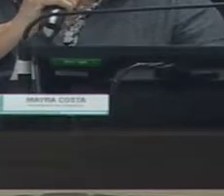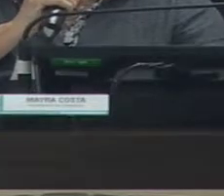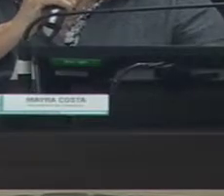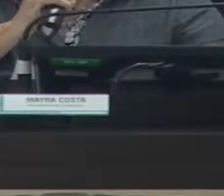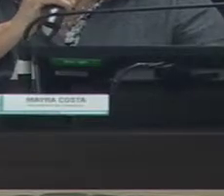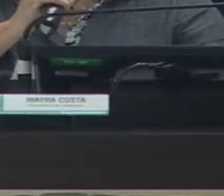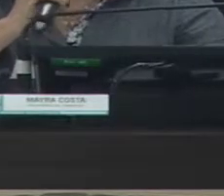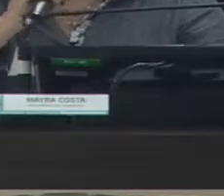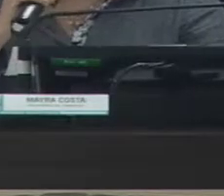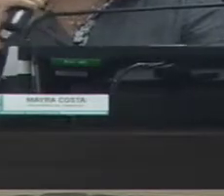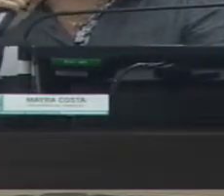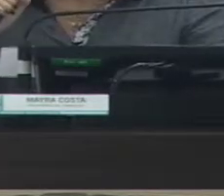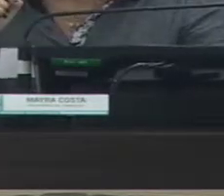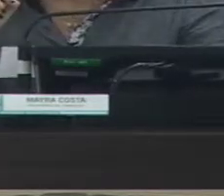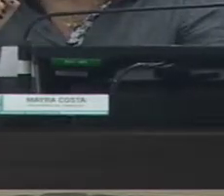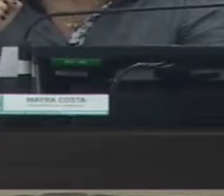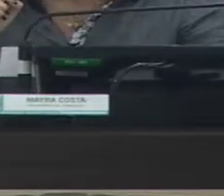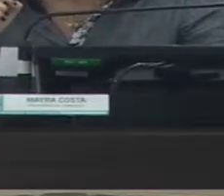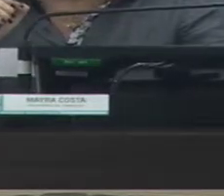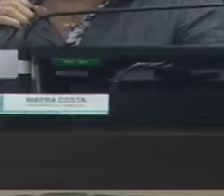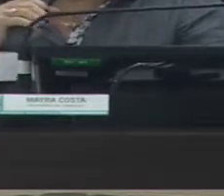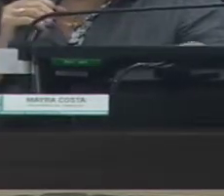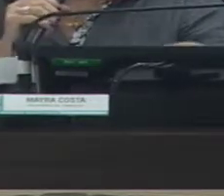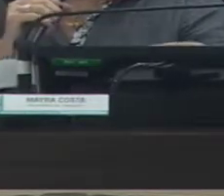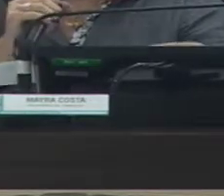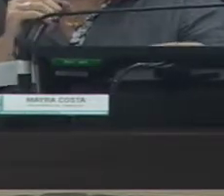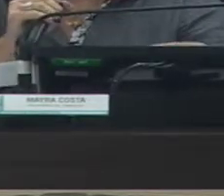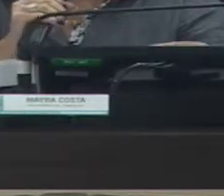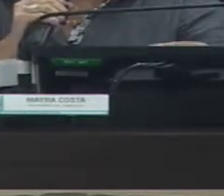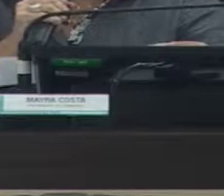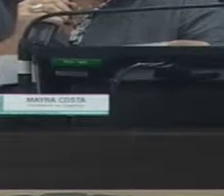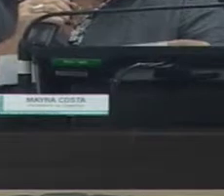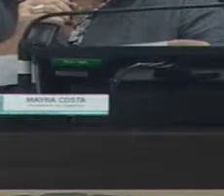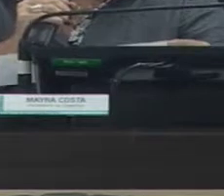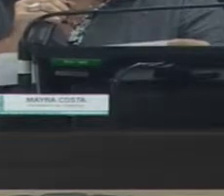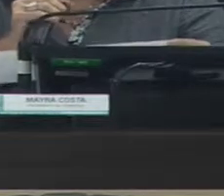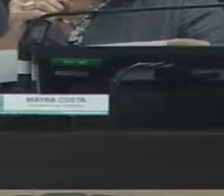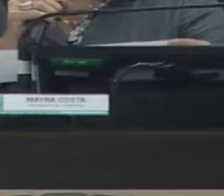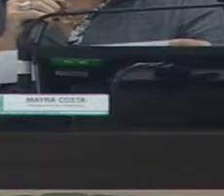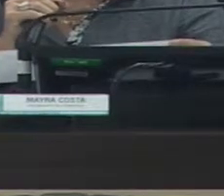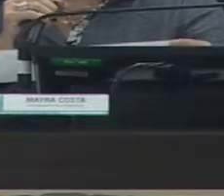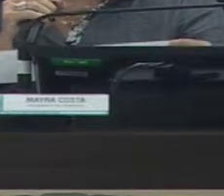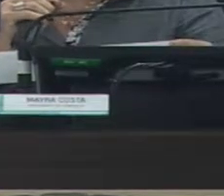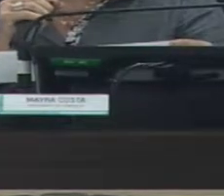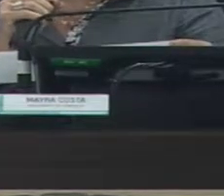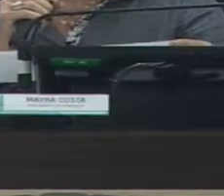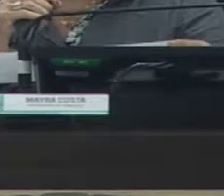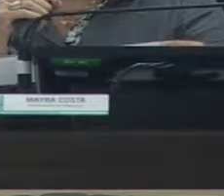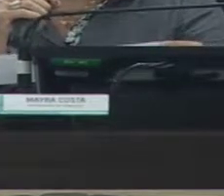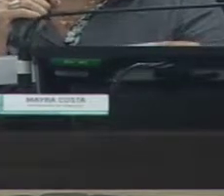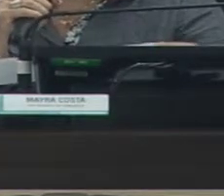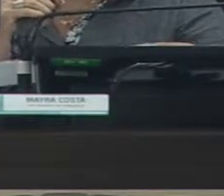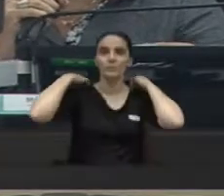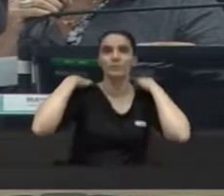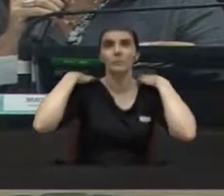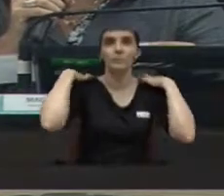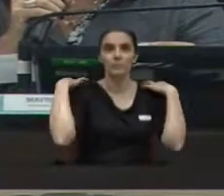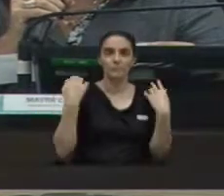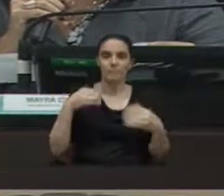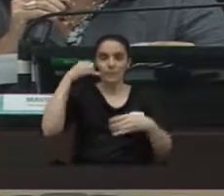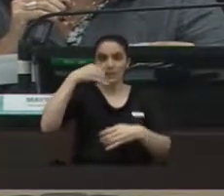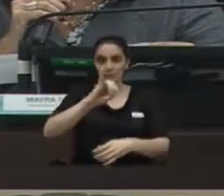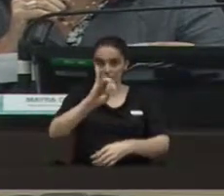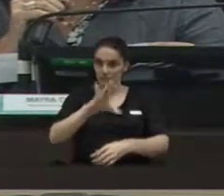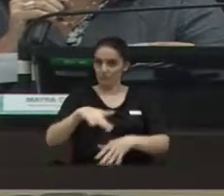faz a pergunta dirigida para o secretário Dr. Daniel. Se a lei federal for aprovada sobre gratuidade